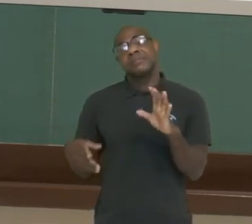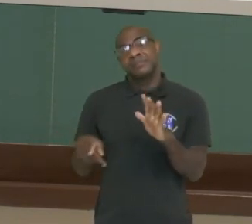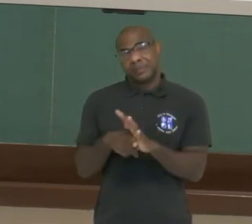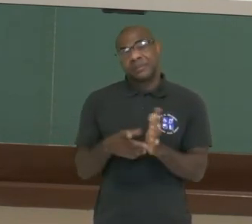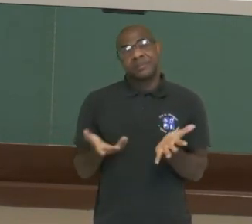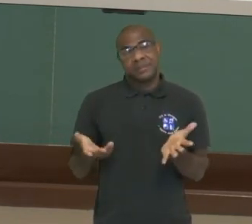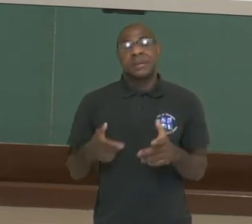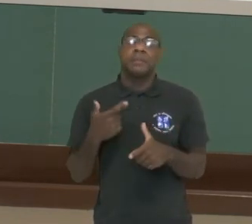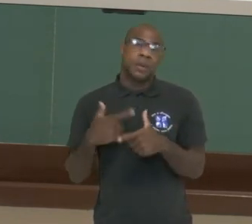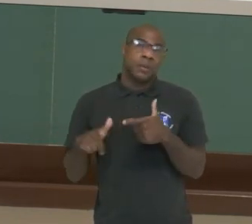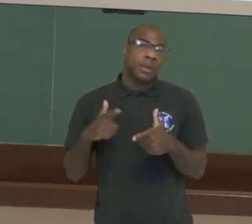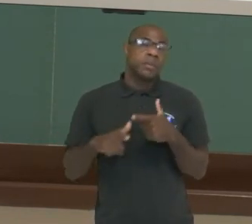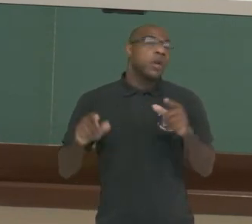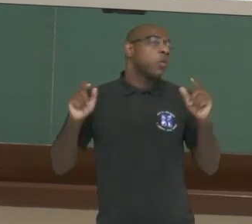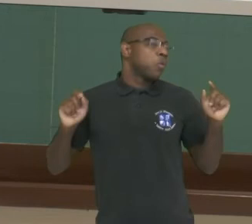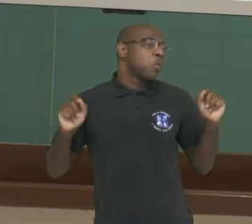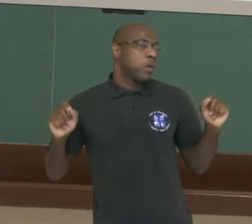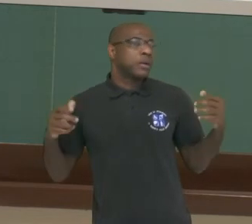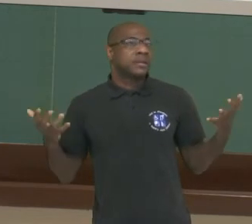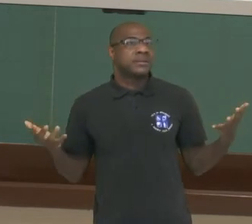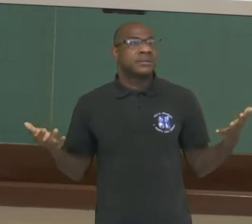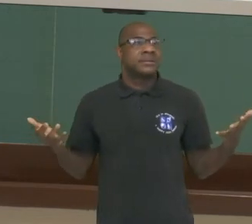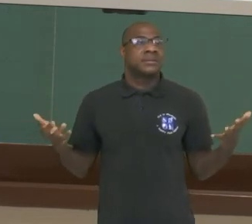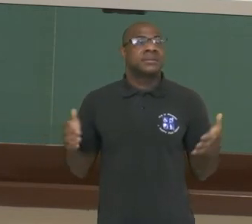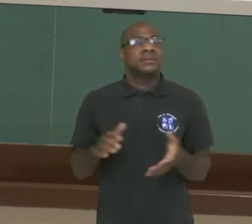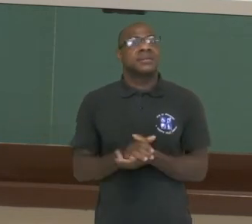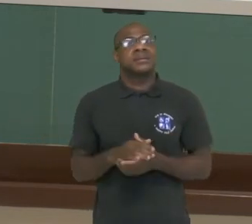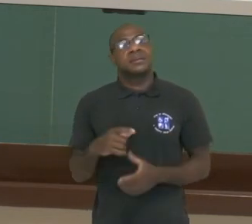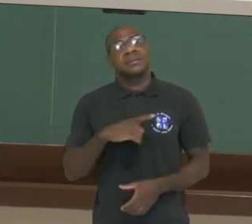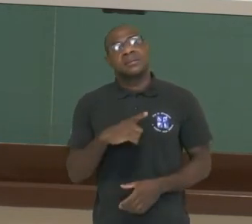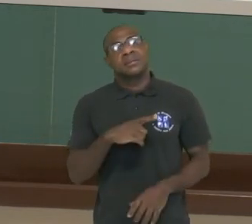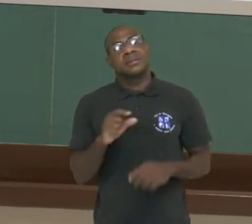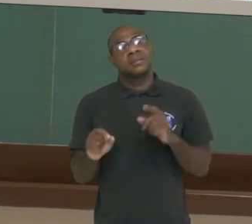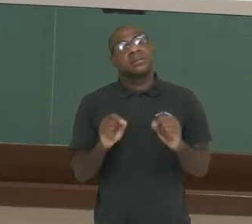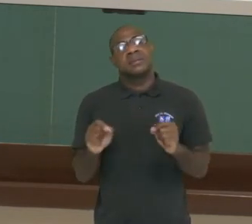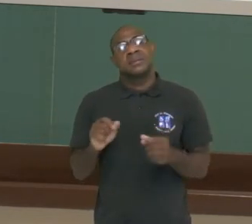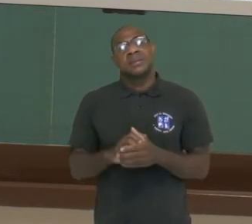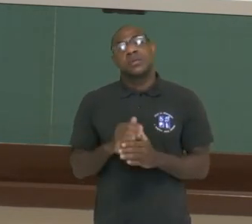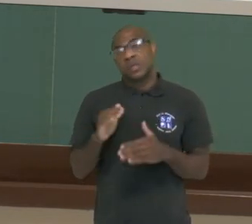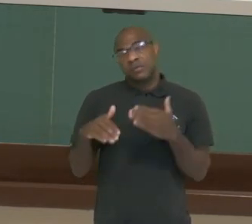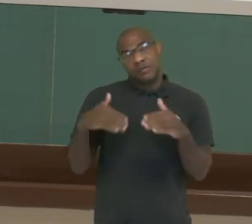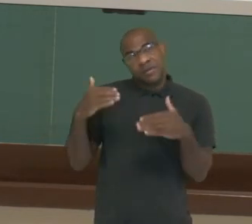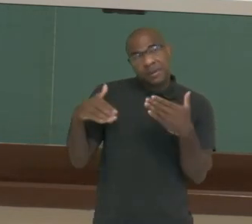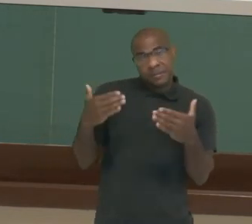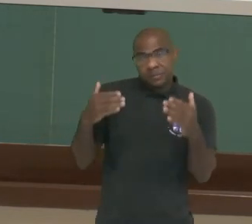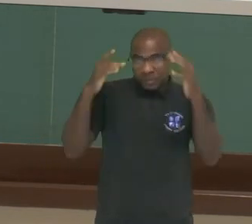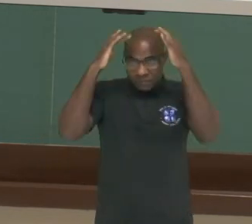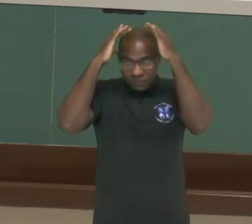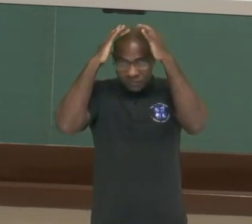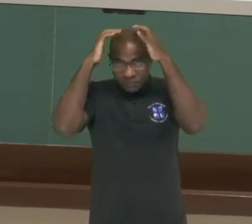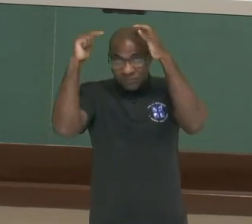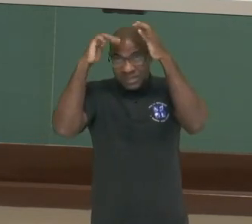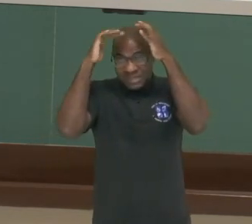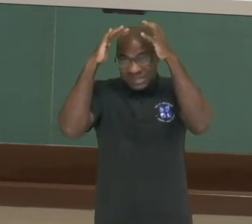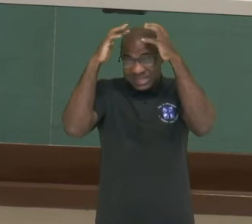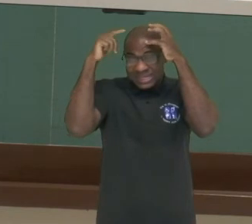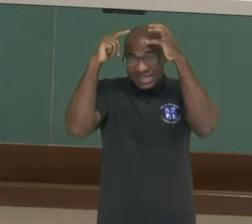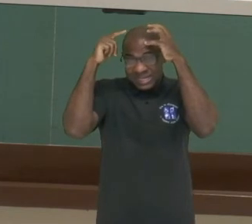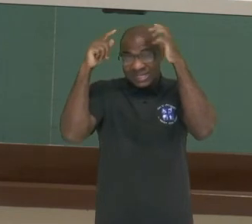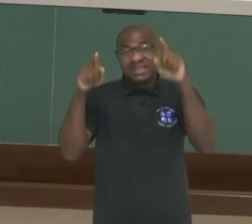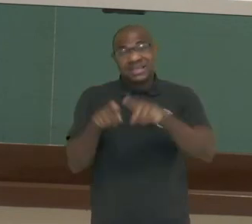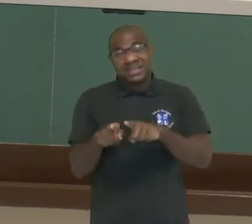né, problemas aí tanto da questão do desenvolvimento do cérebro, como